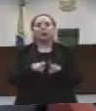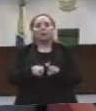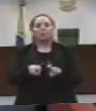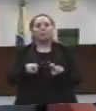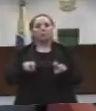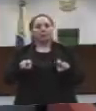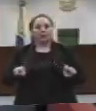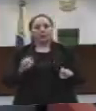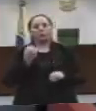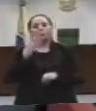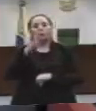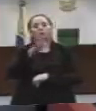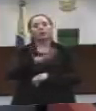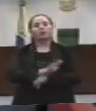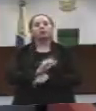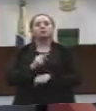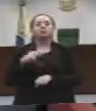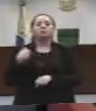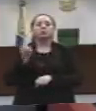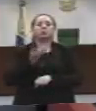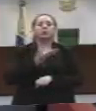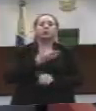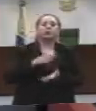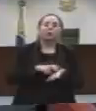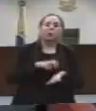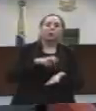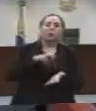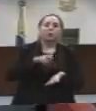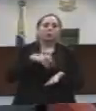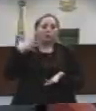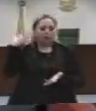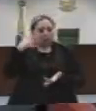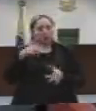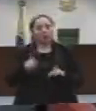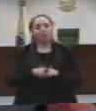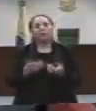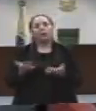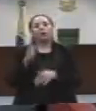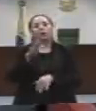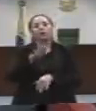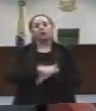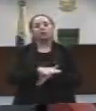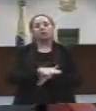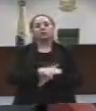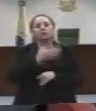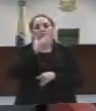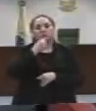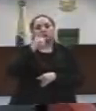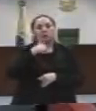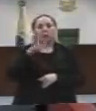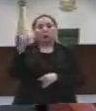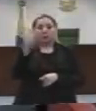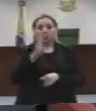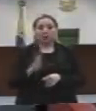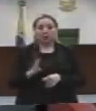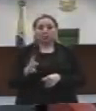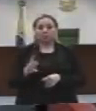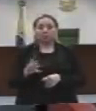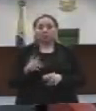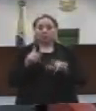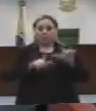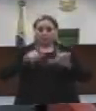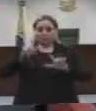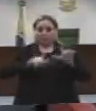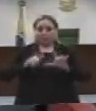tarde a nossos colaborador na parte da manhã e agora também aos senhoras e senhores e ao Brasil inteiro que nos assiste pela TV